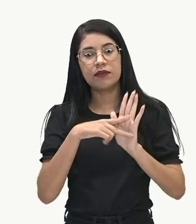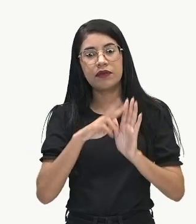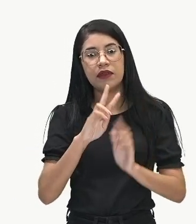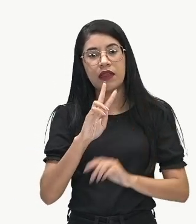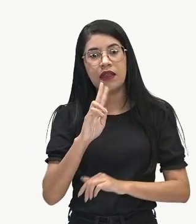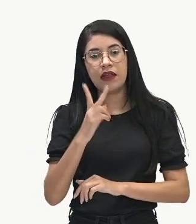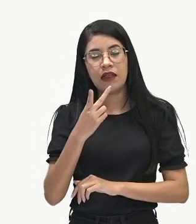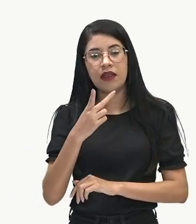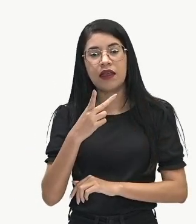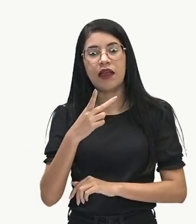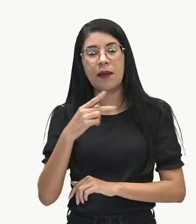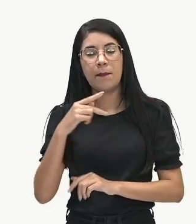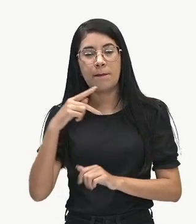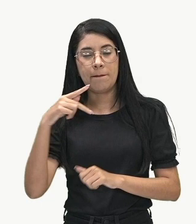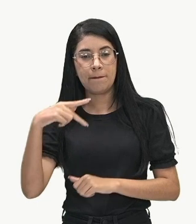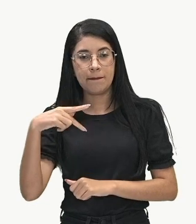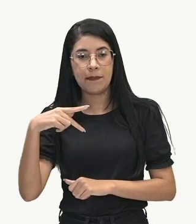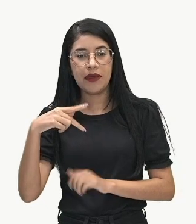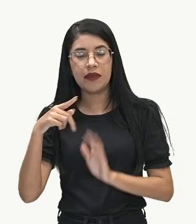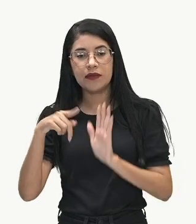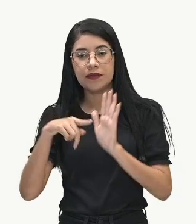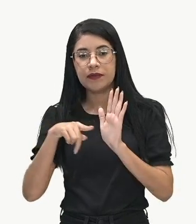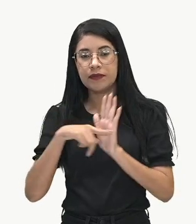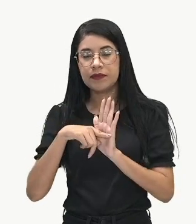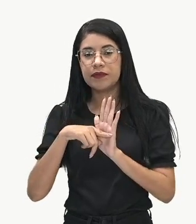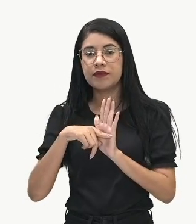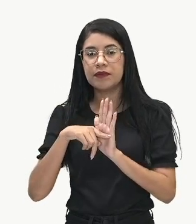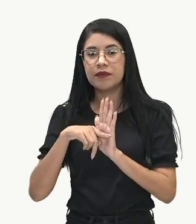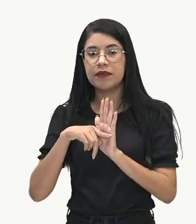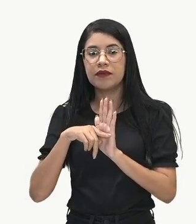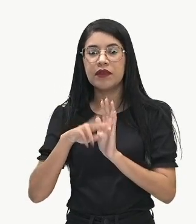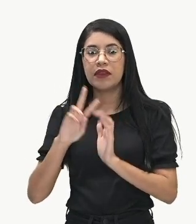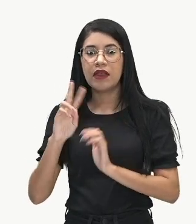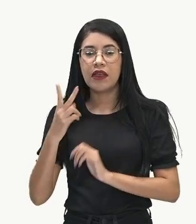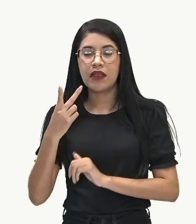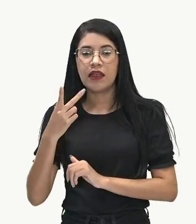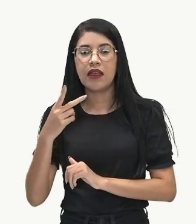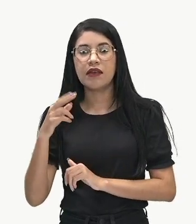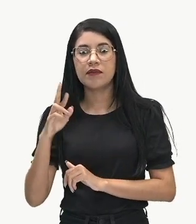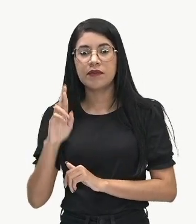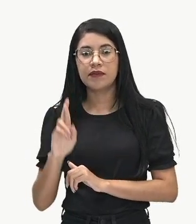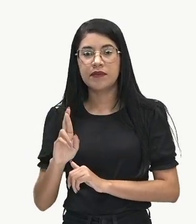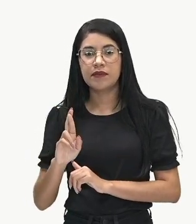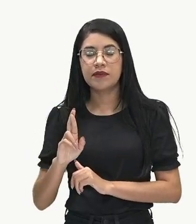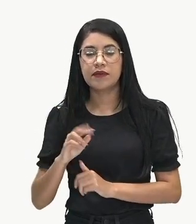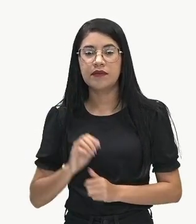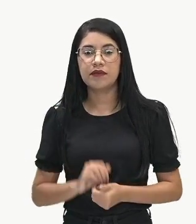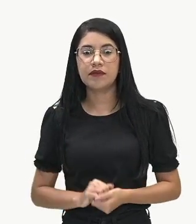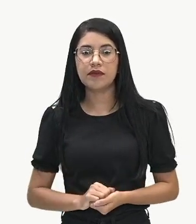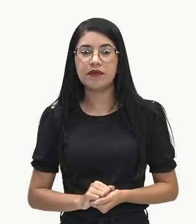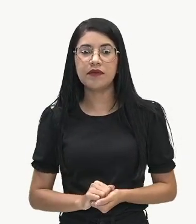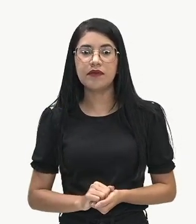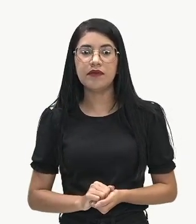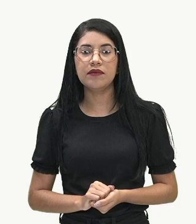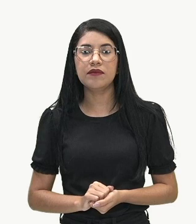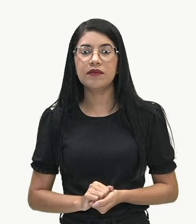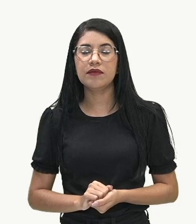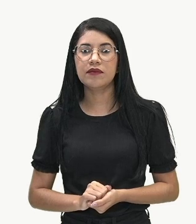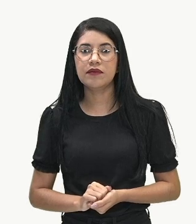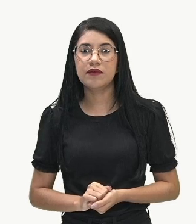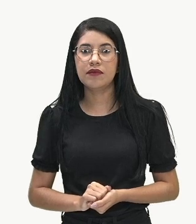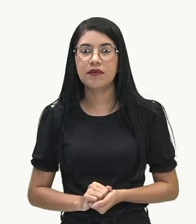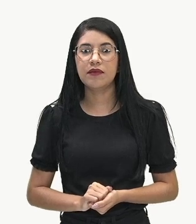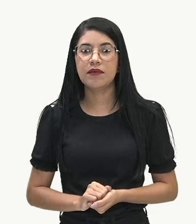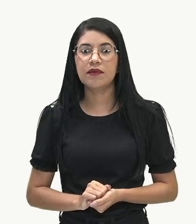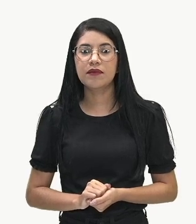entalpia dos produtos menos a entalpia dos reagentes. Entalpia dos reagentes. Note